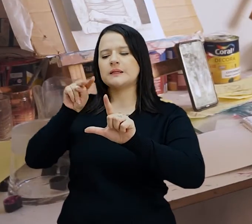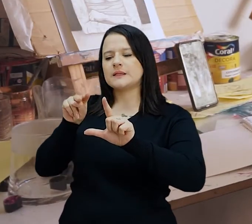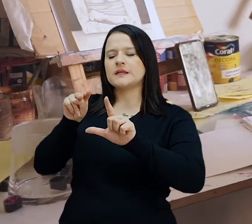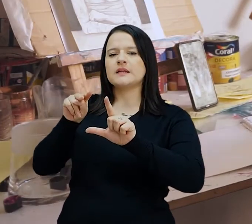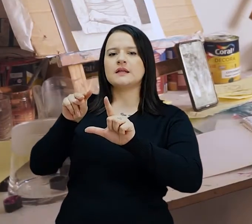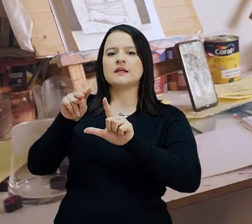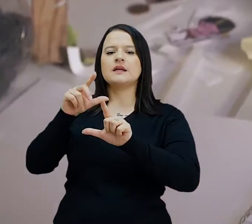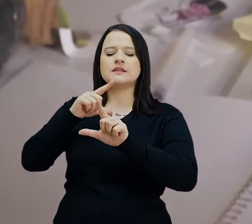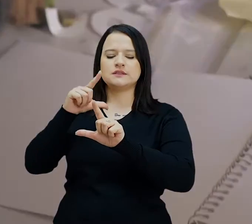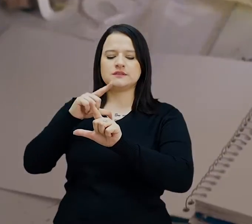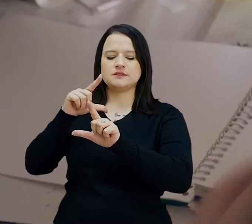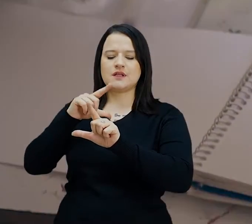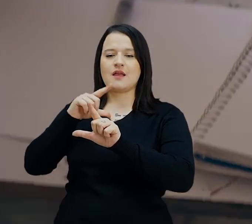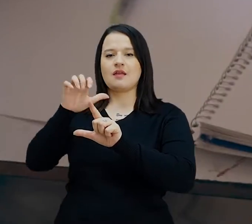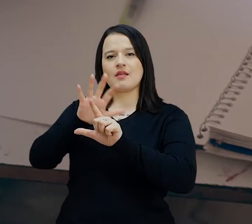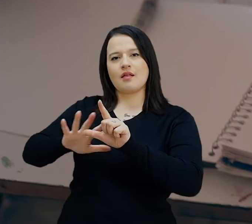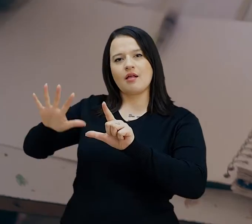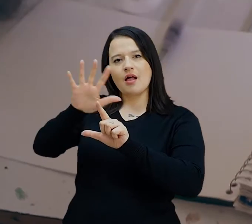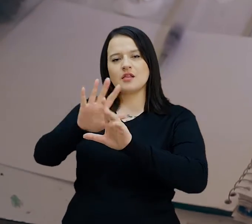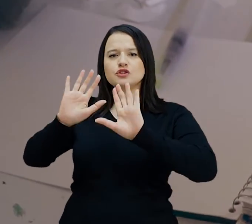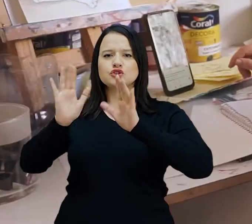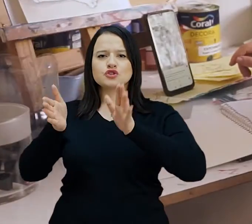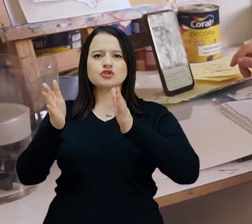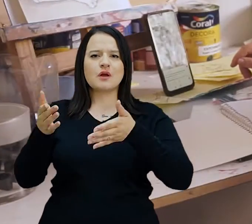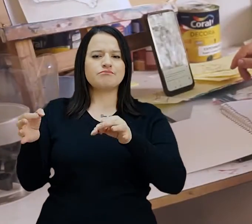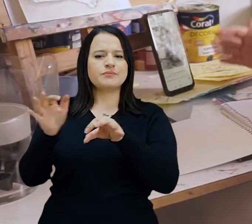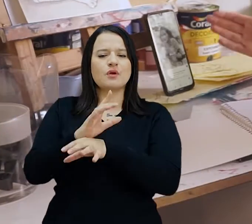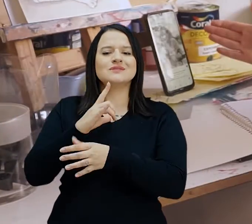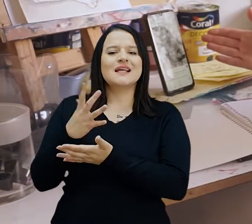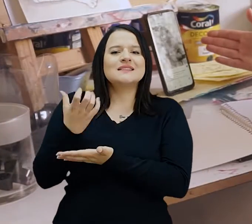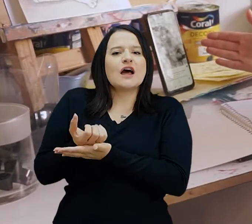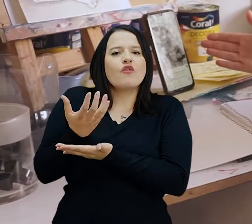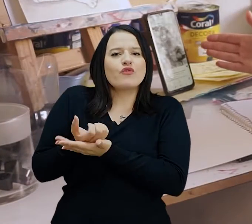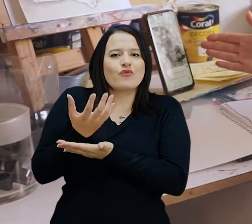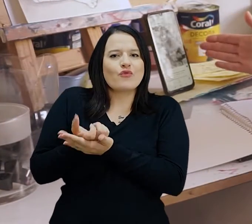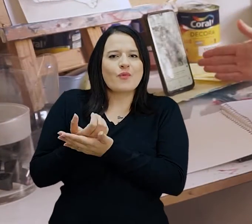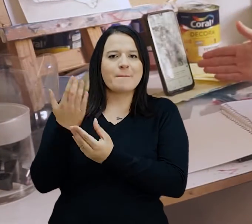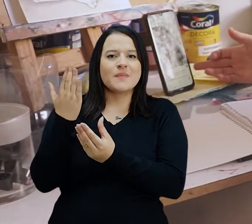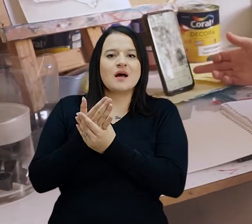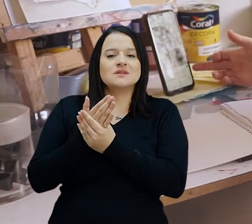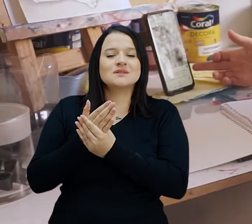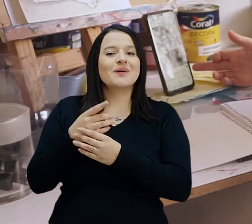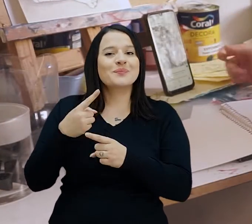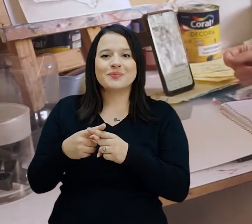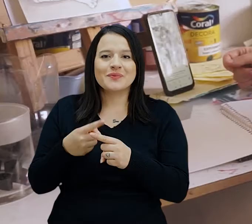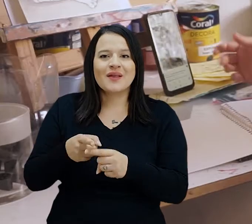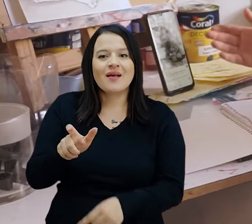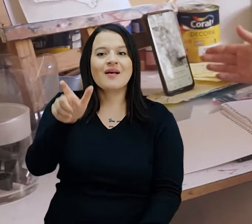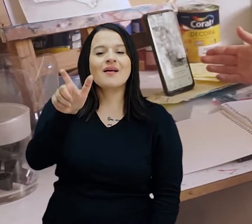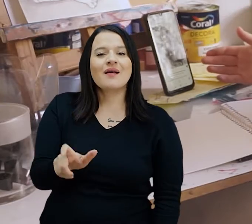Ela é a Hedy Lamarr. Inclusive, ela tá aqui nos meus